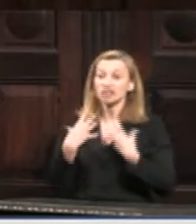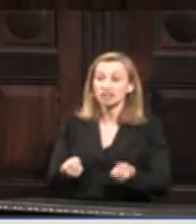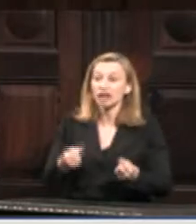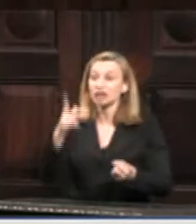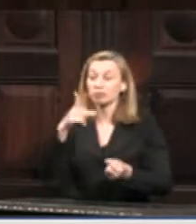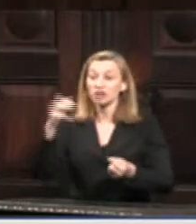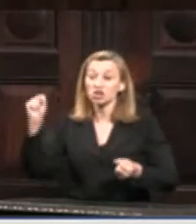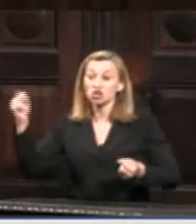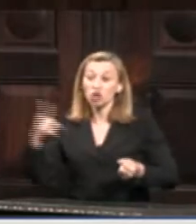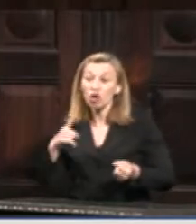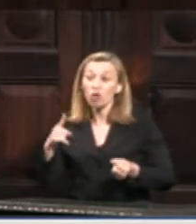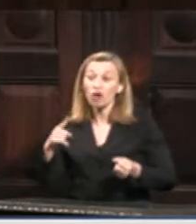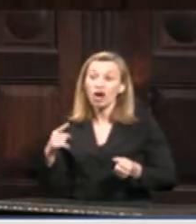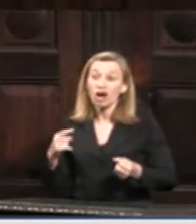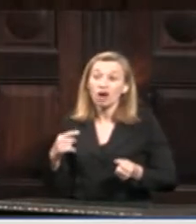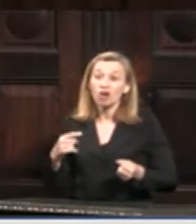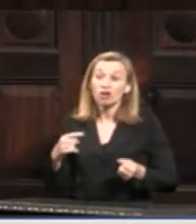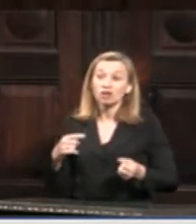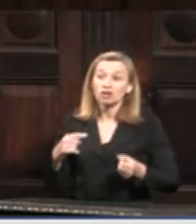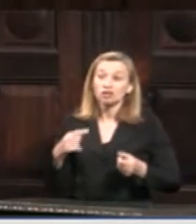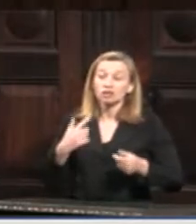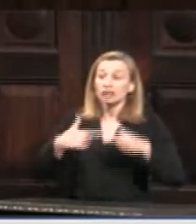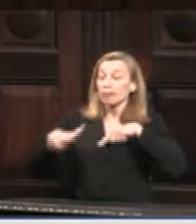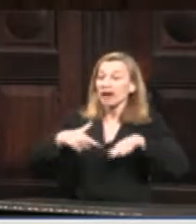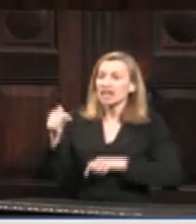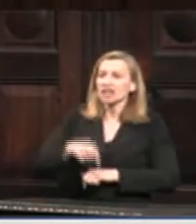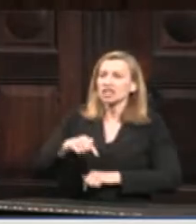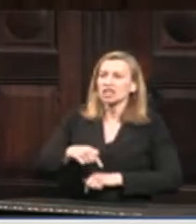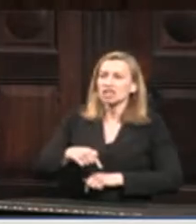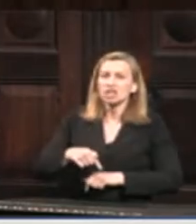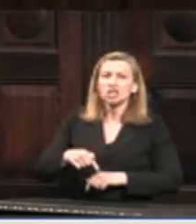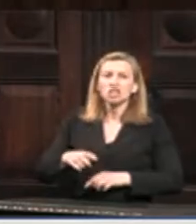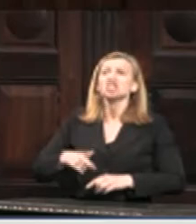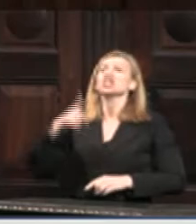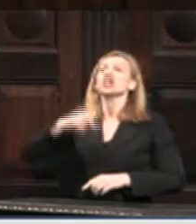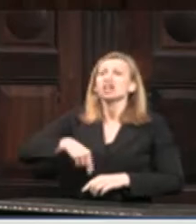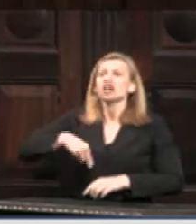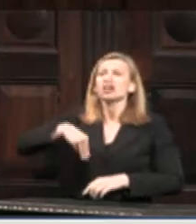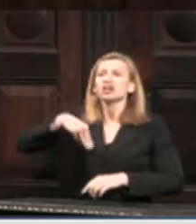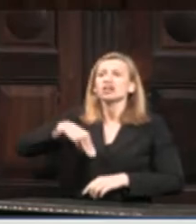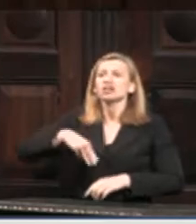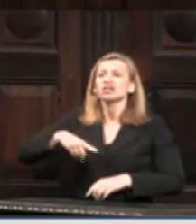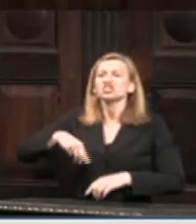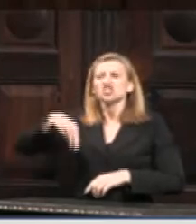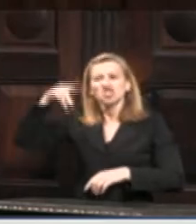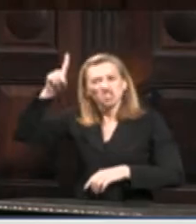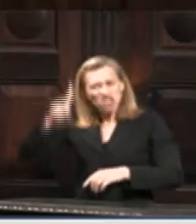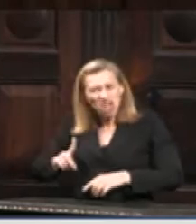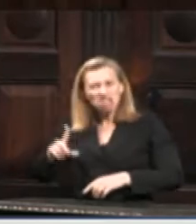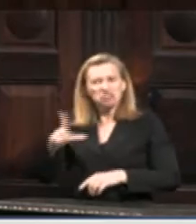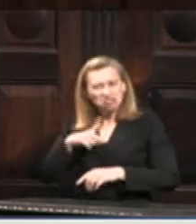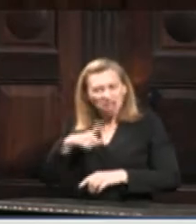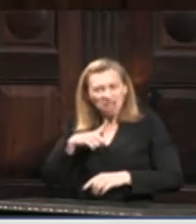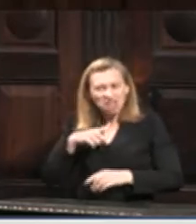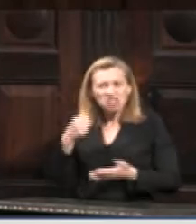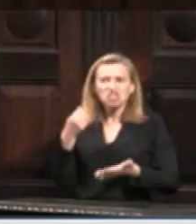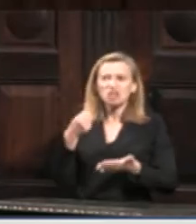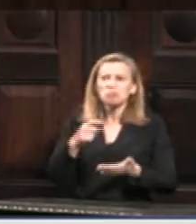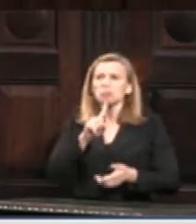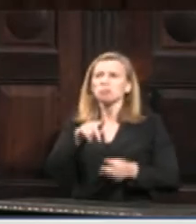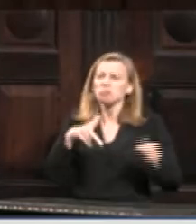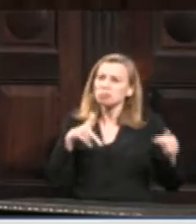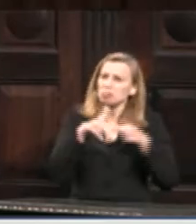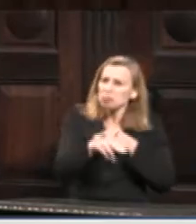de comissões aqui. Qual é a autoridade moral que tem esse deputado para fazer esse tipo de afirmação?